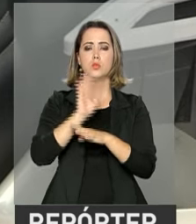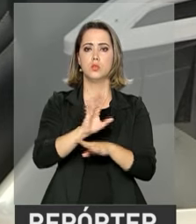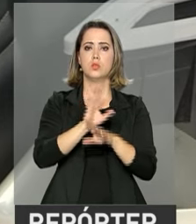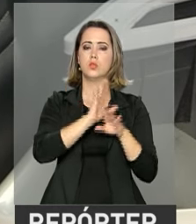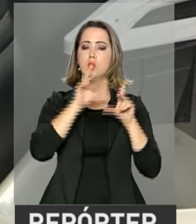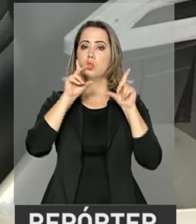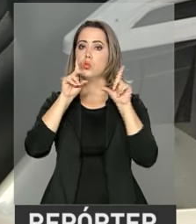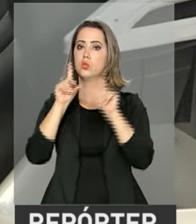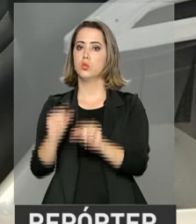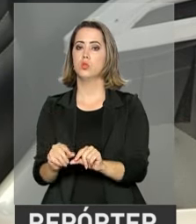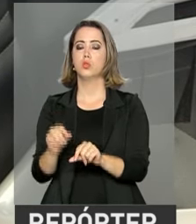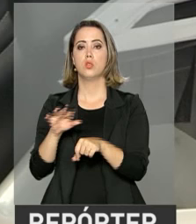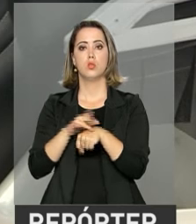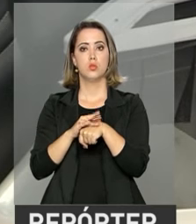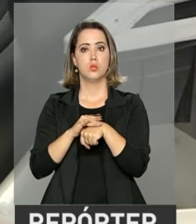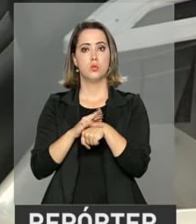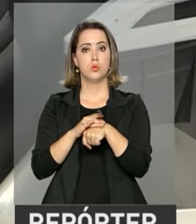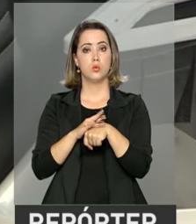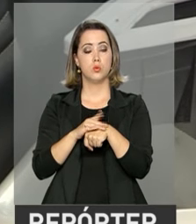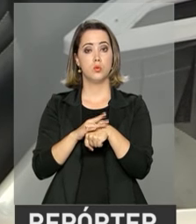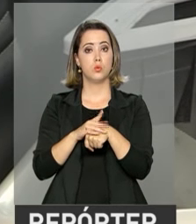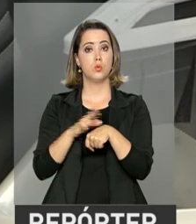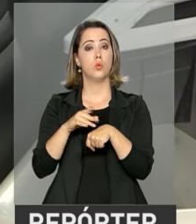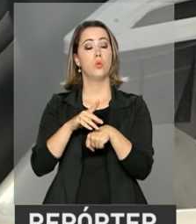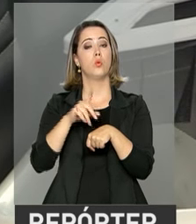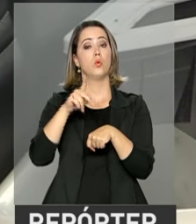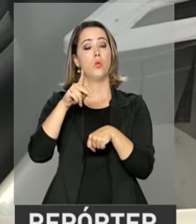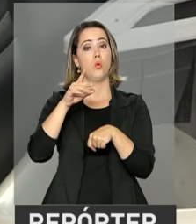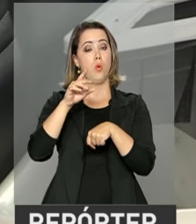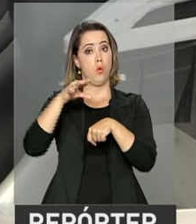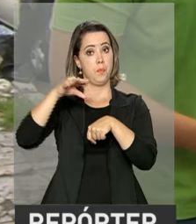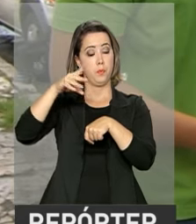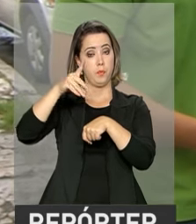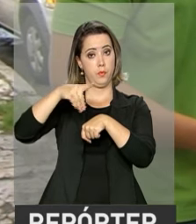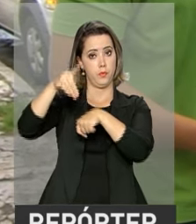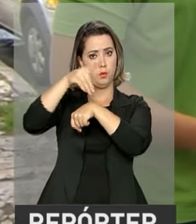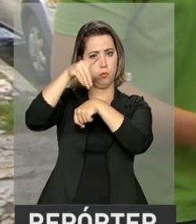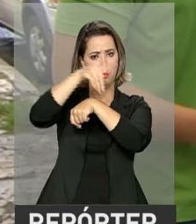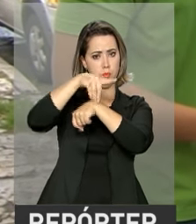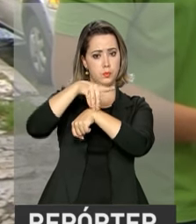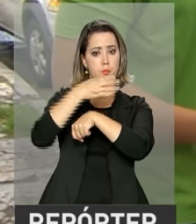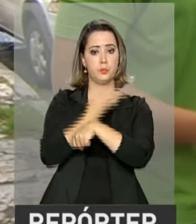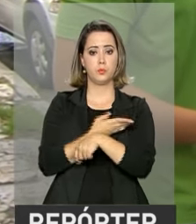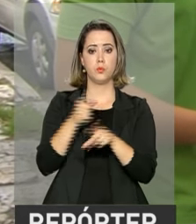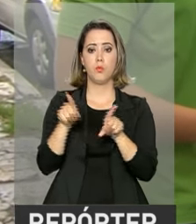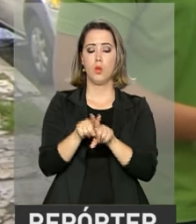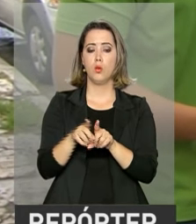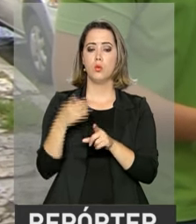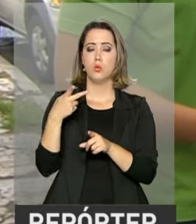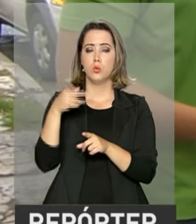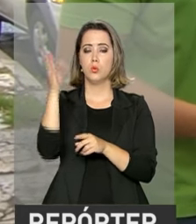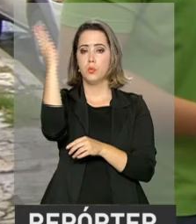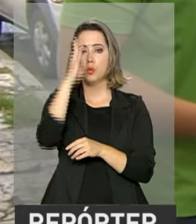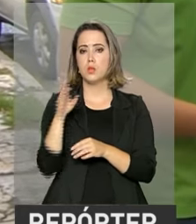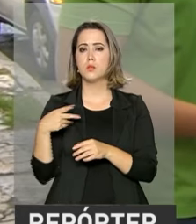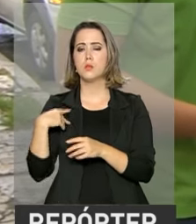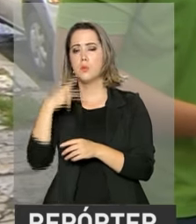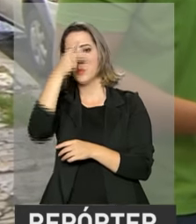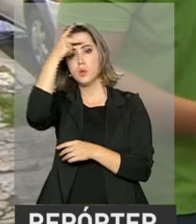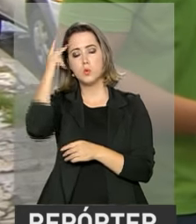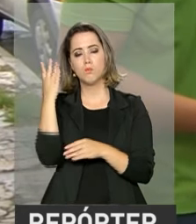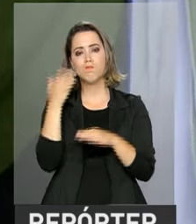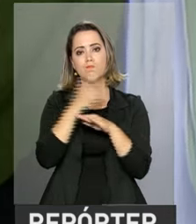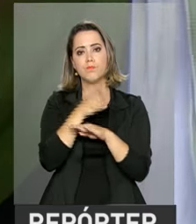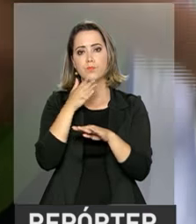reduzir a incidência de doenças transmitidas pelo Aedes aegypti. No Brasil, agentes de saúde e voluntários vão às ruas para cumprir